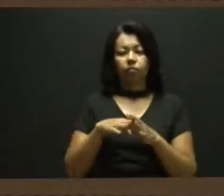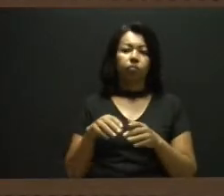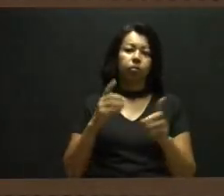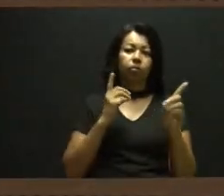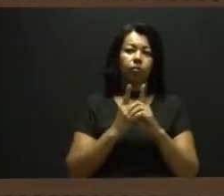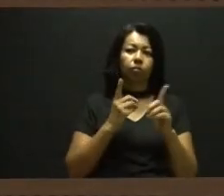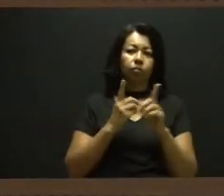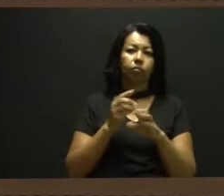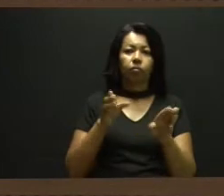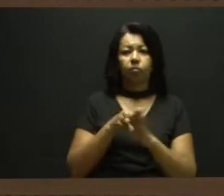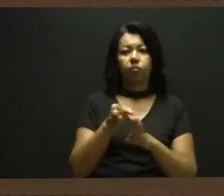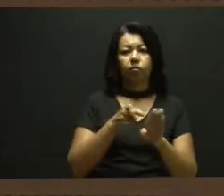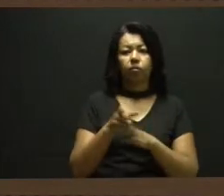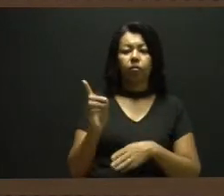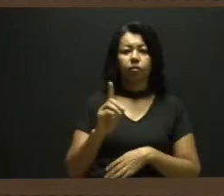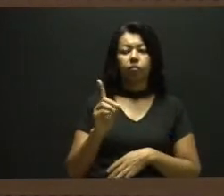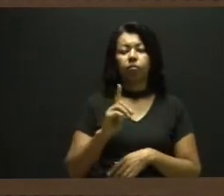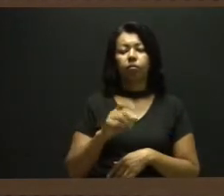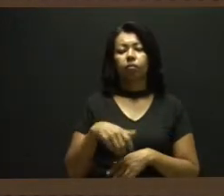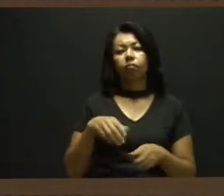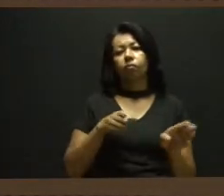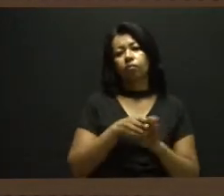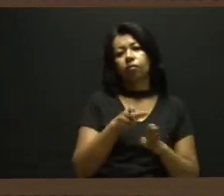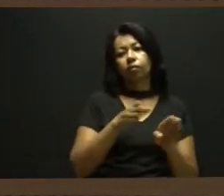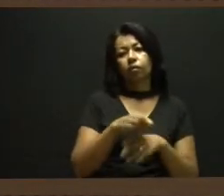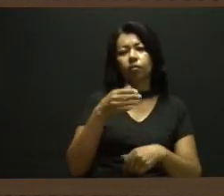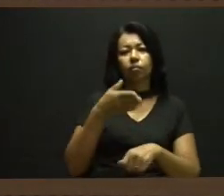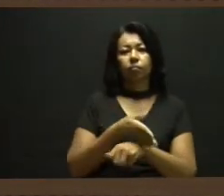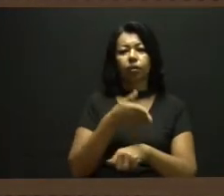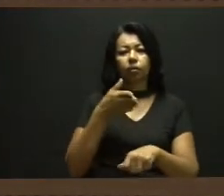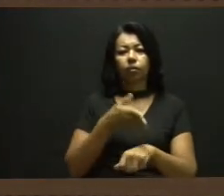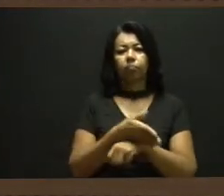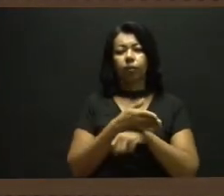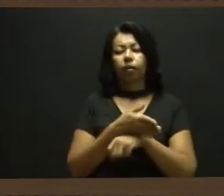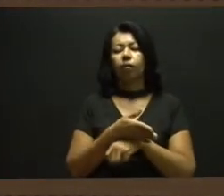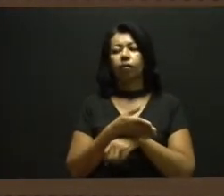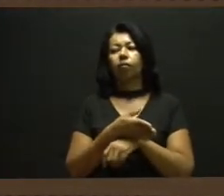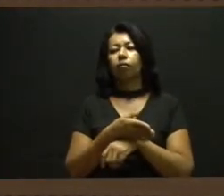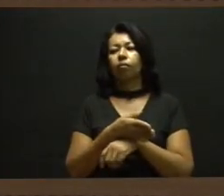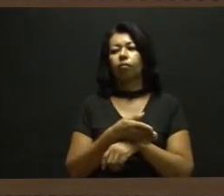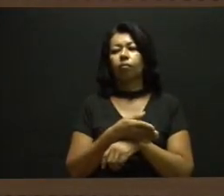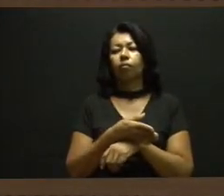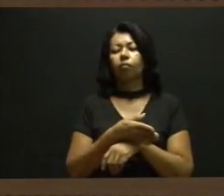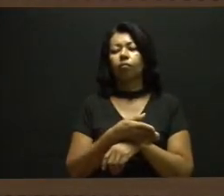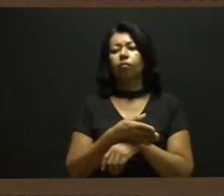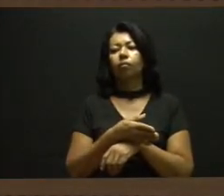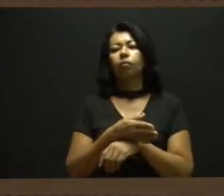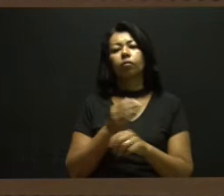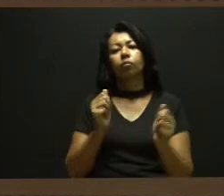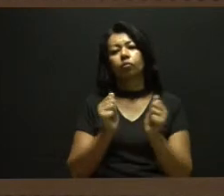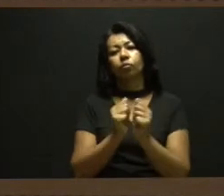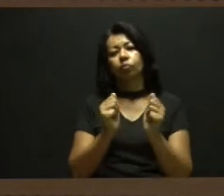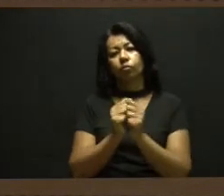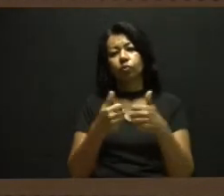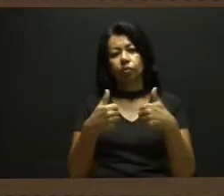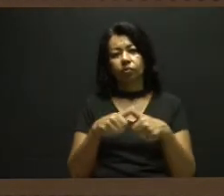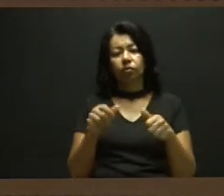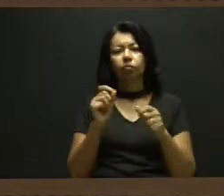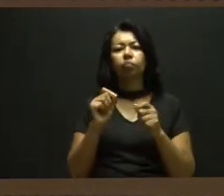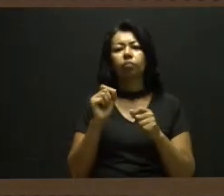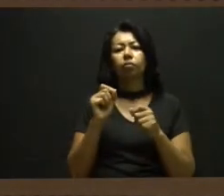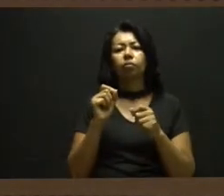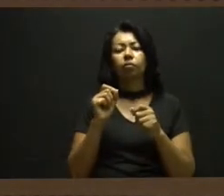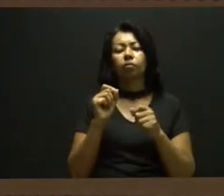os conselheiros e não conselheiros participaram e comigo estiveram o que eu posso falar pra